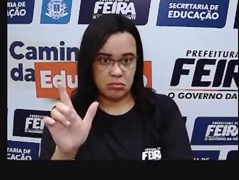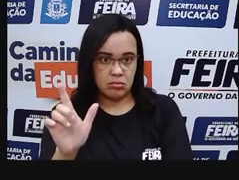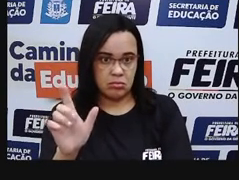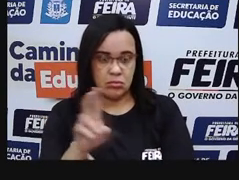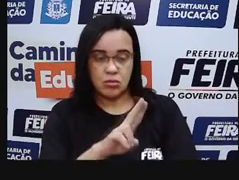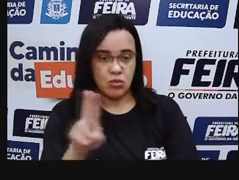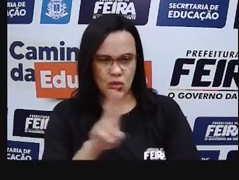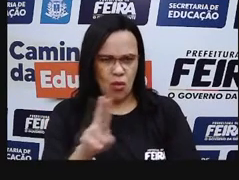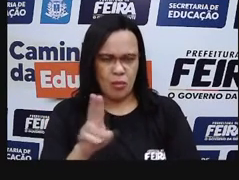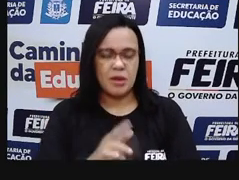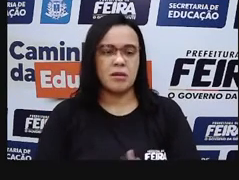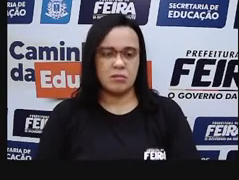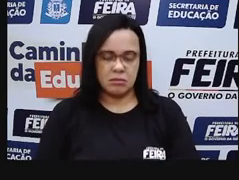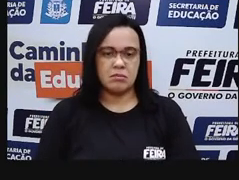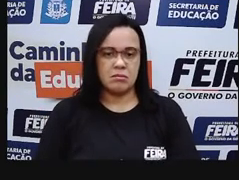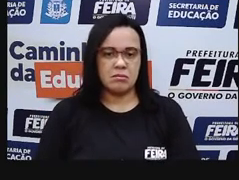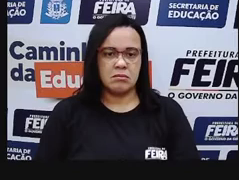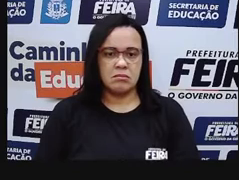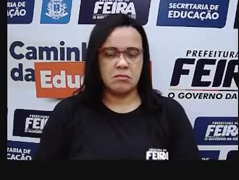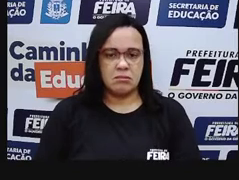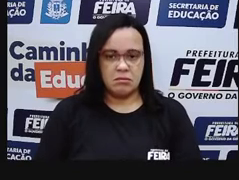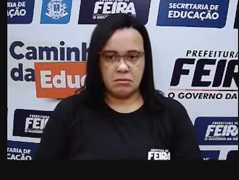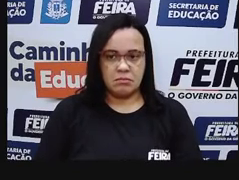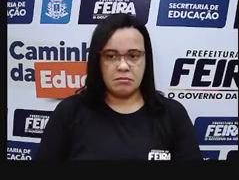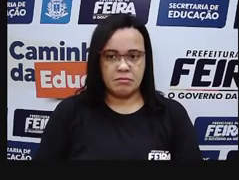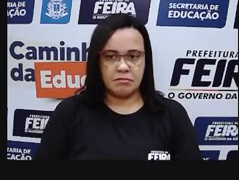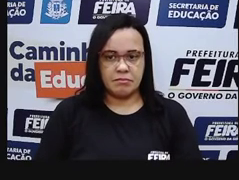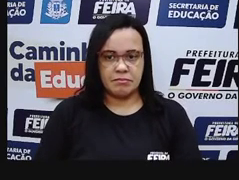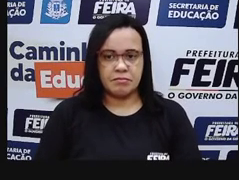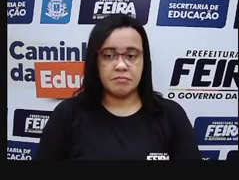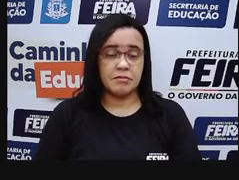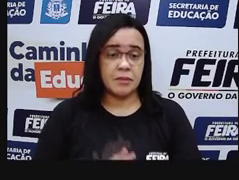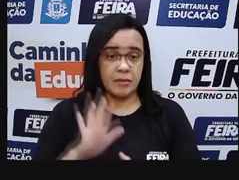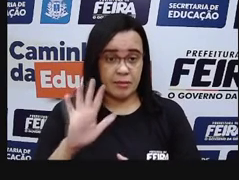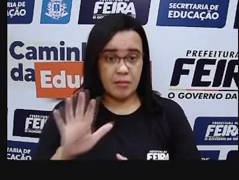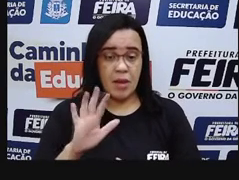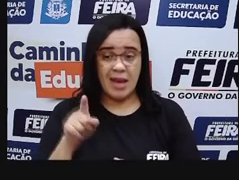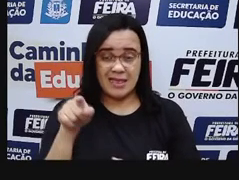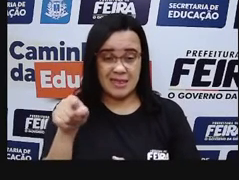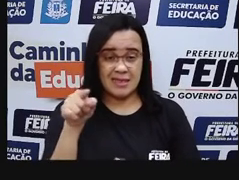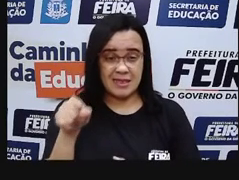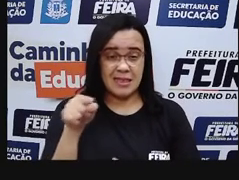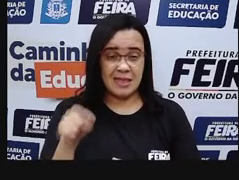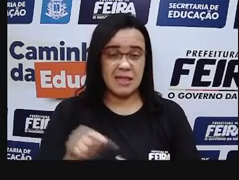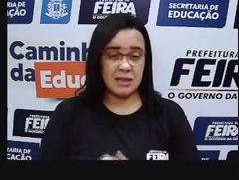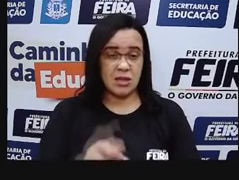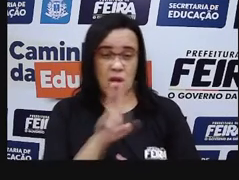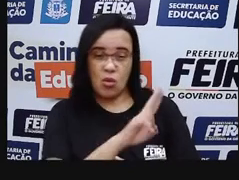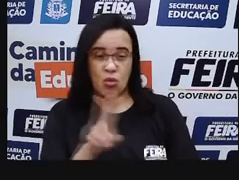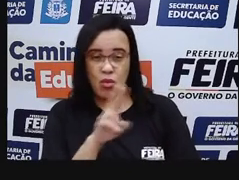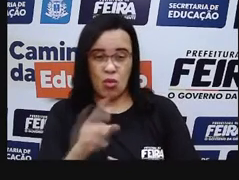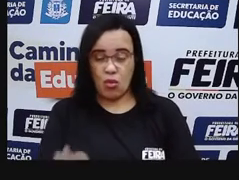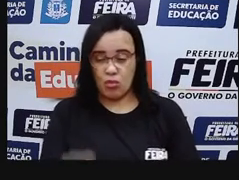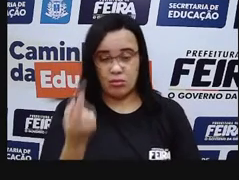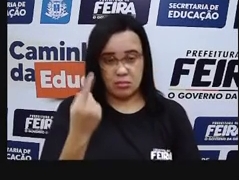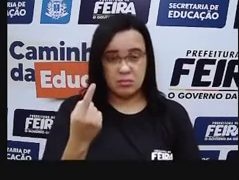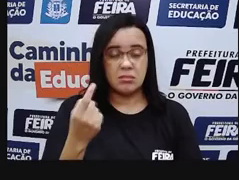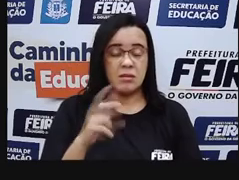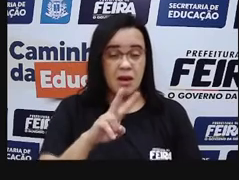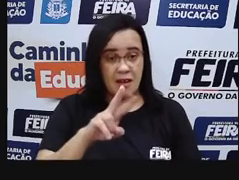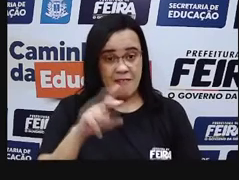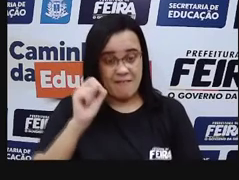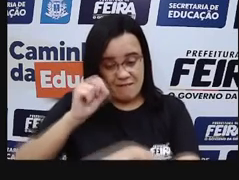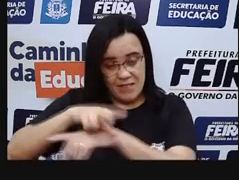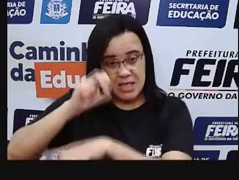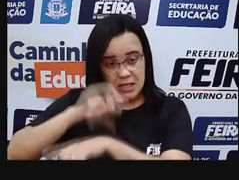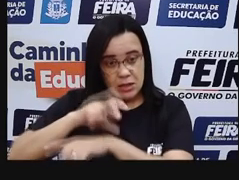ó o nome em Bonito para botar nome do filho em ortopop viru-viru sai online